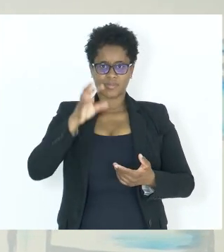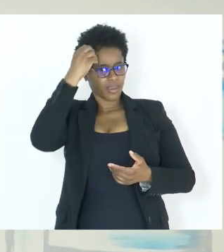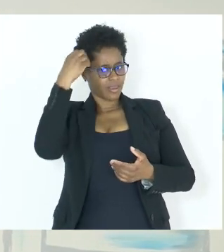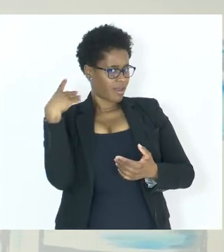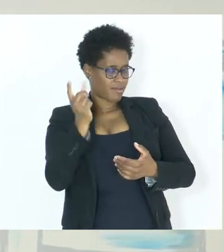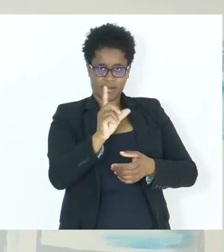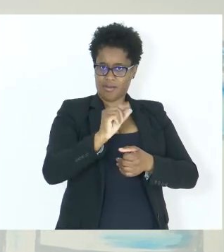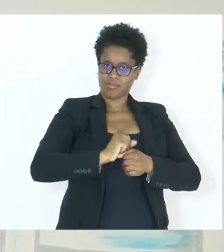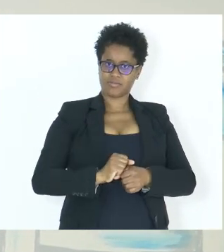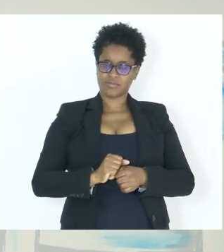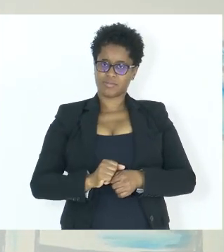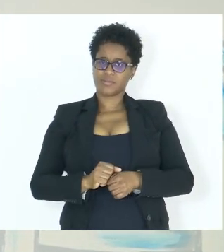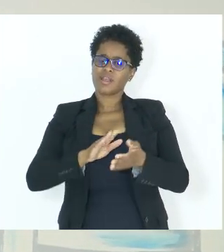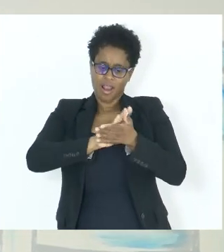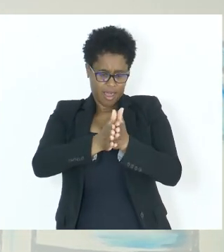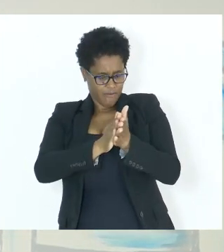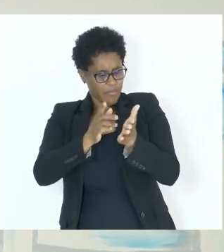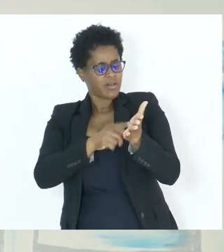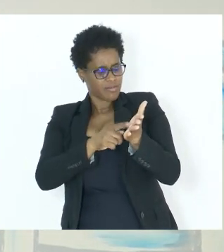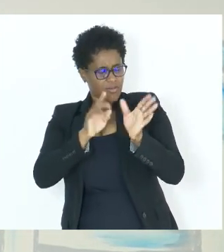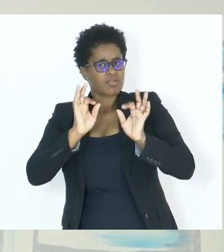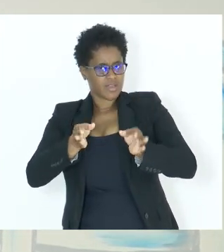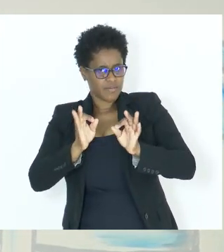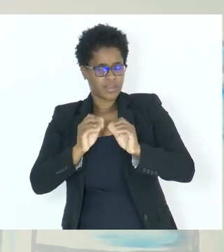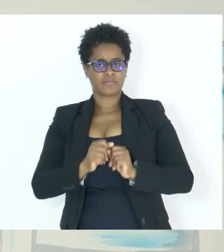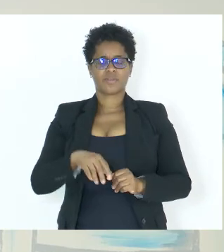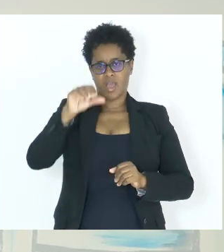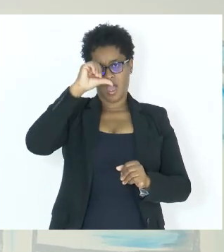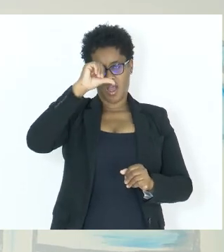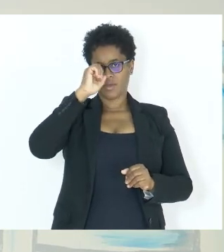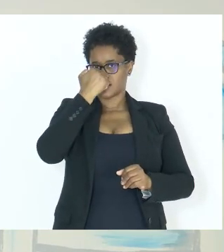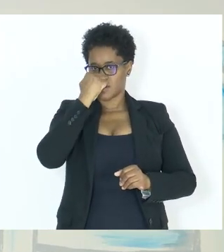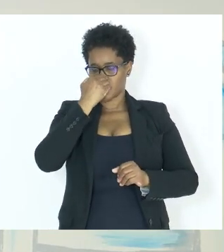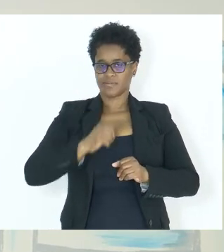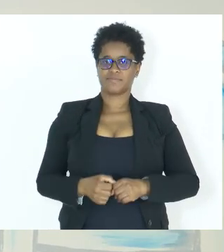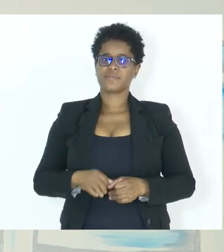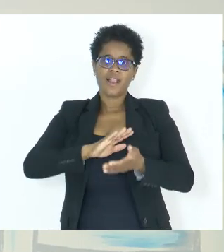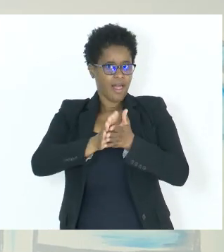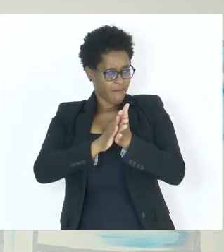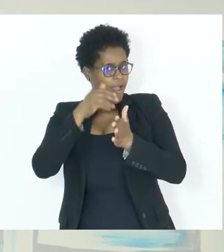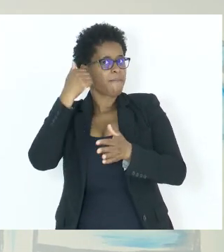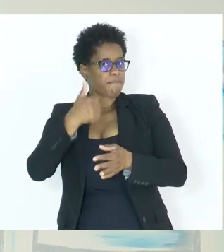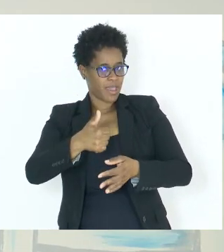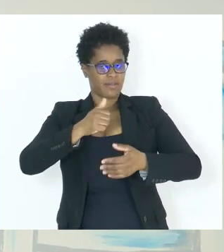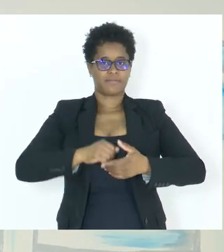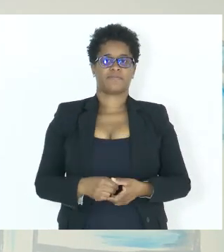se esqueçam de lavar sempre as mãozinhas com água e sabão. Lavar